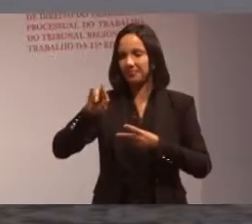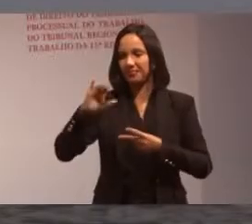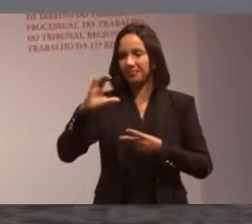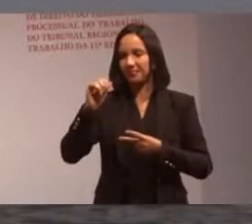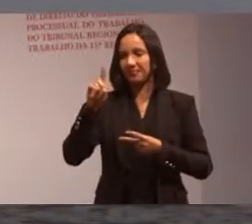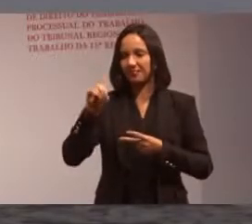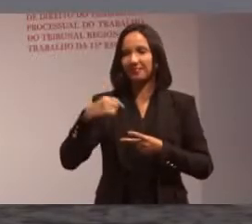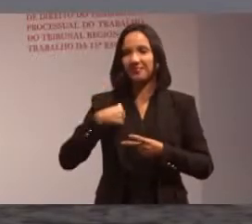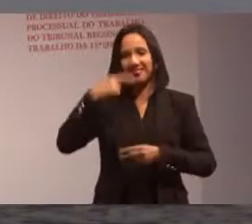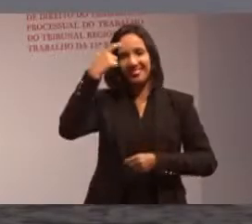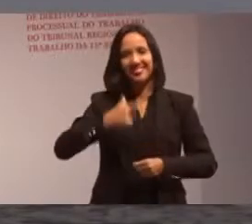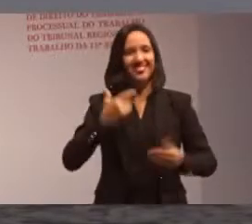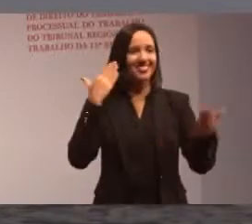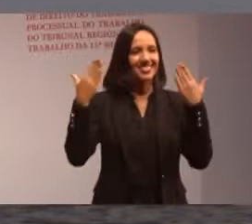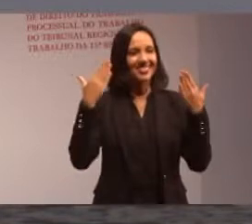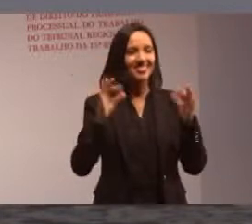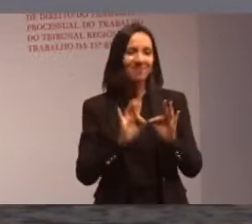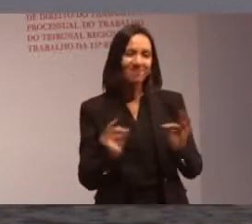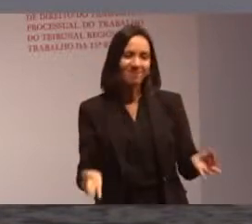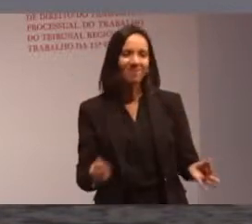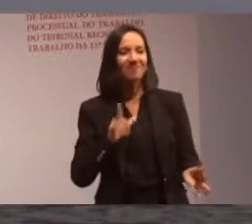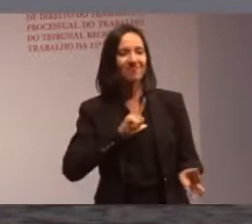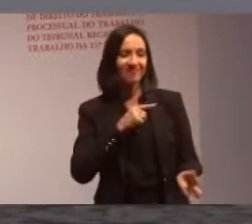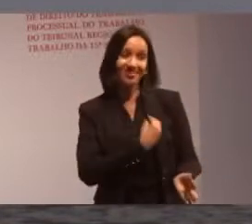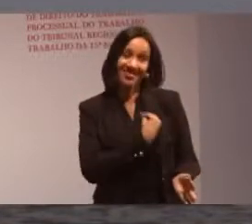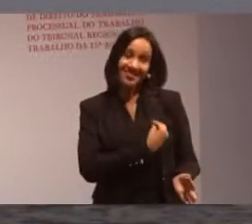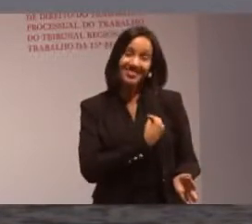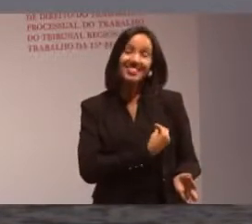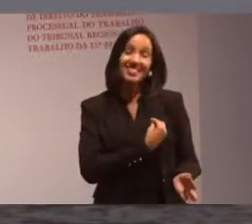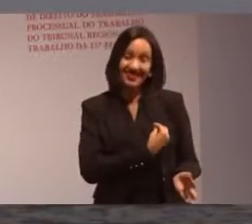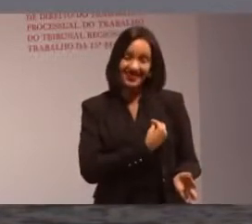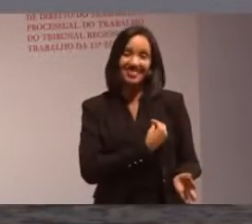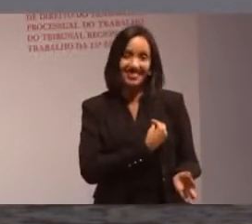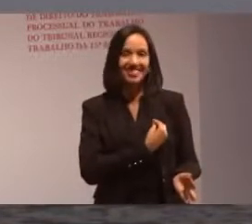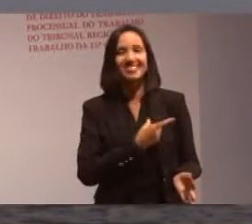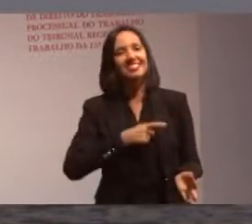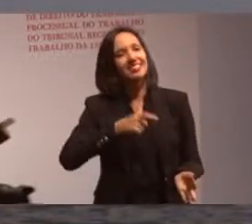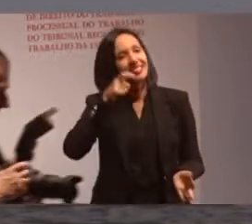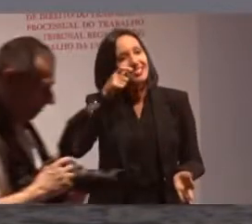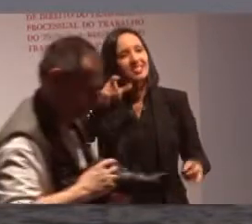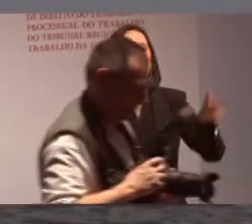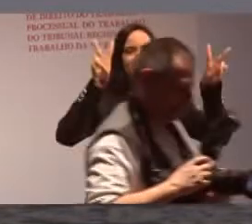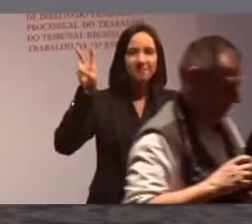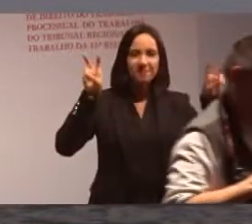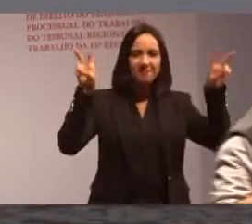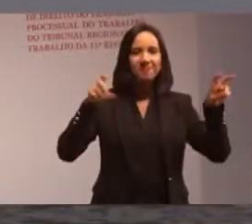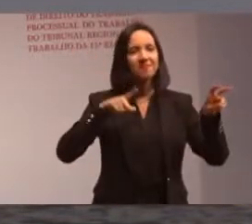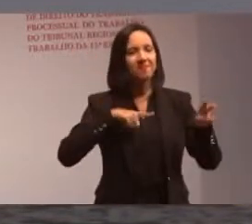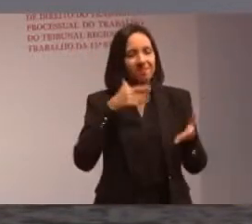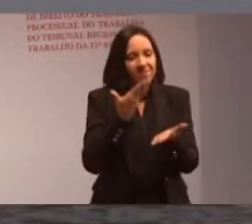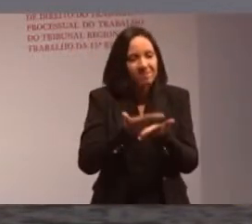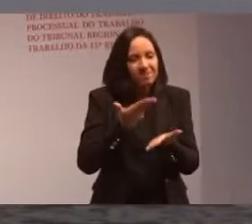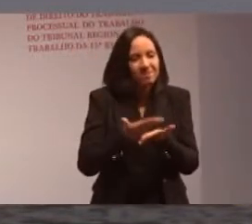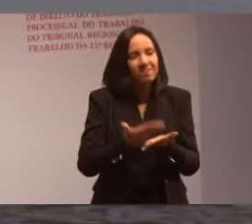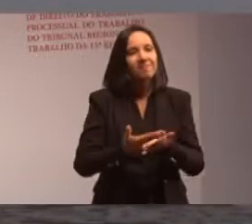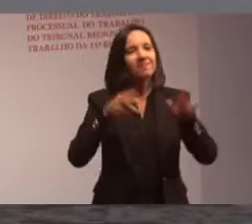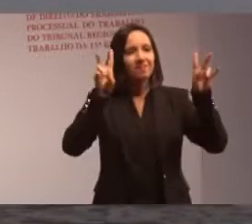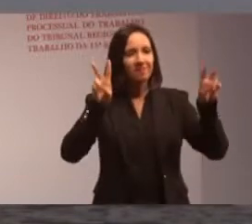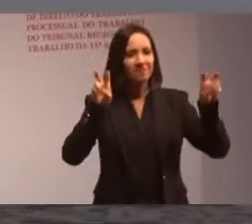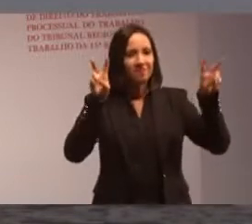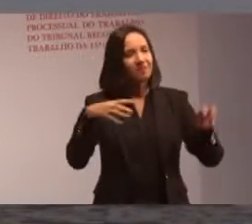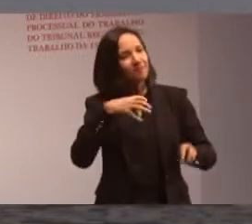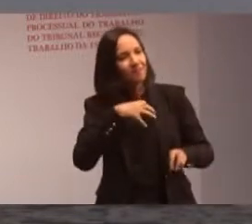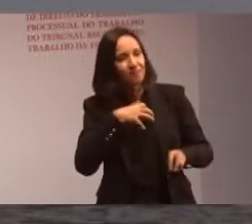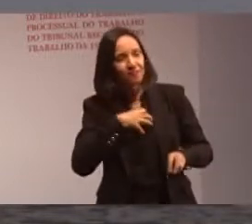uma psicóloga amadora, se isso existe, porque eu me interesso muito pelo tema, estudo o tema de forma